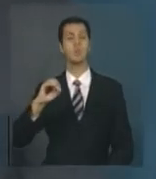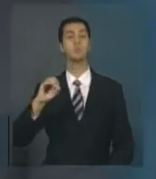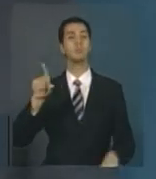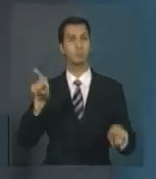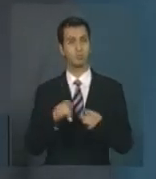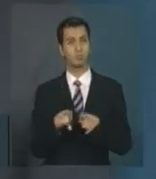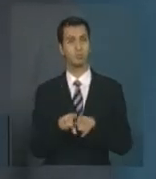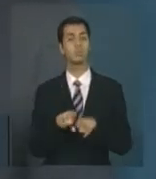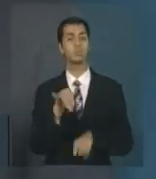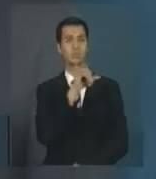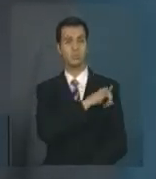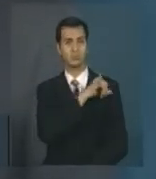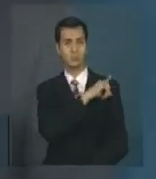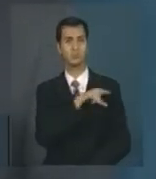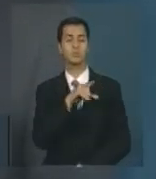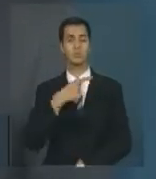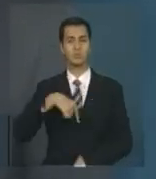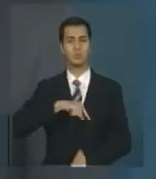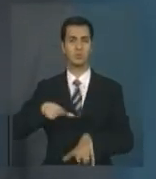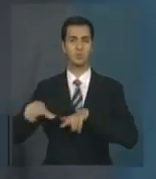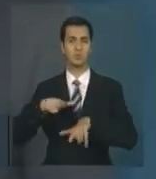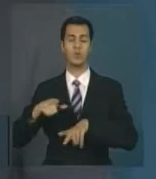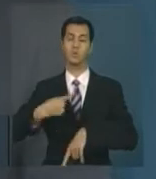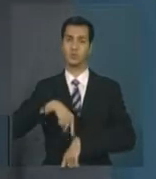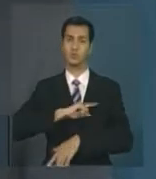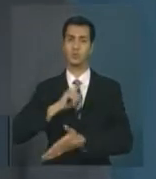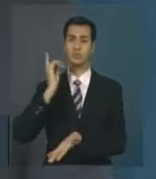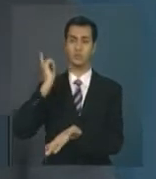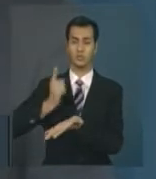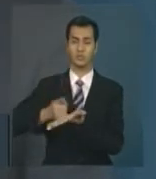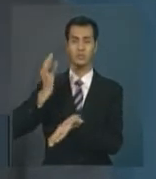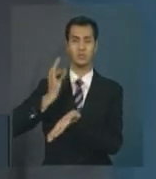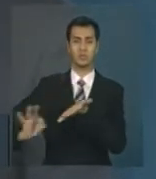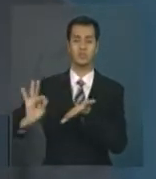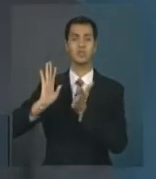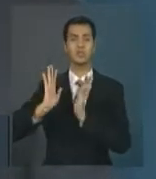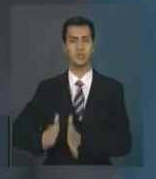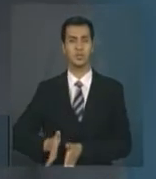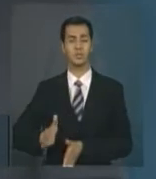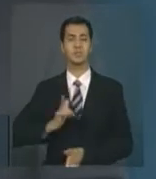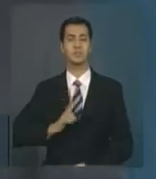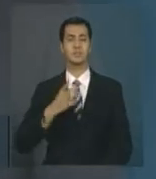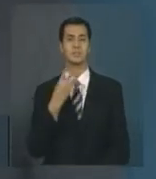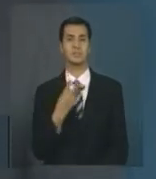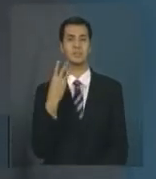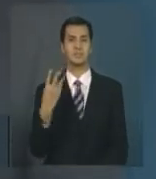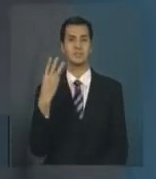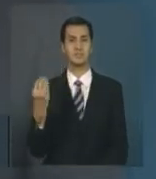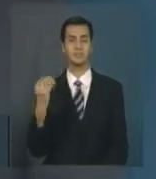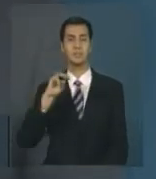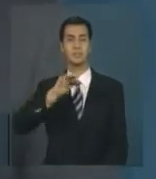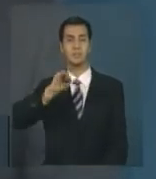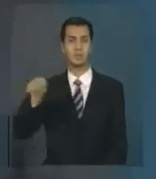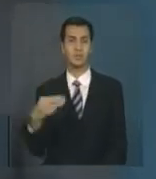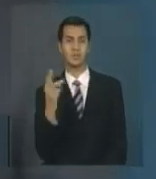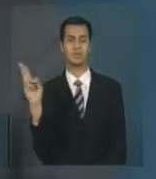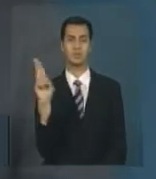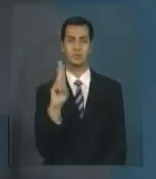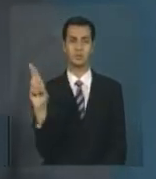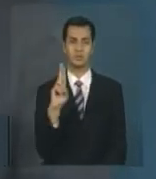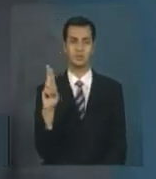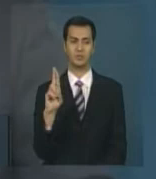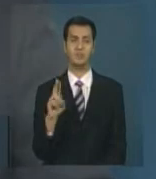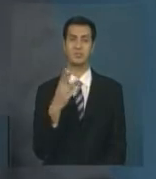Ministério das Cidades assinou com o governo do Rio 330 milhões de reais.